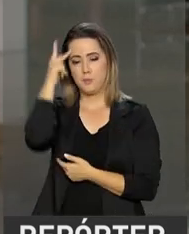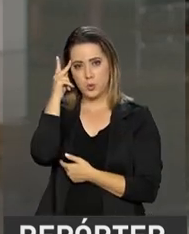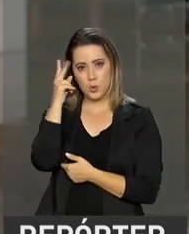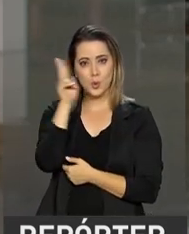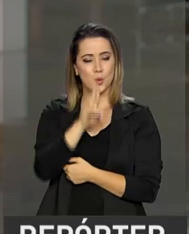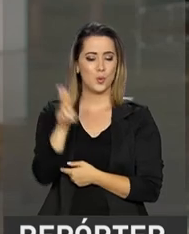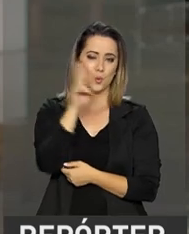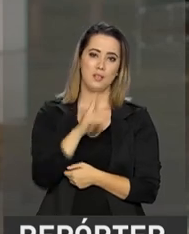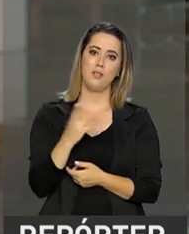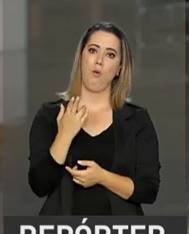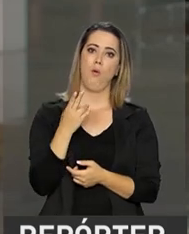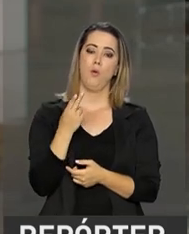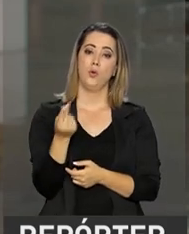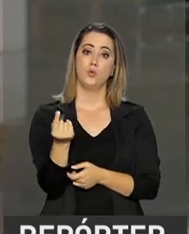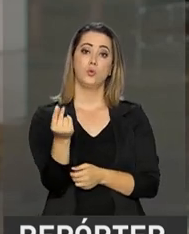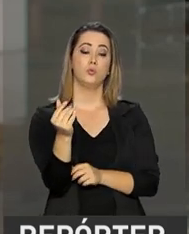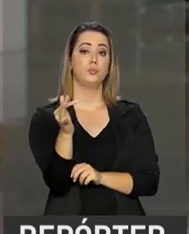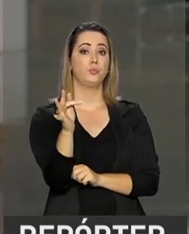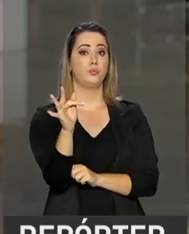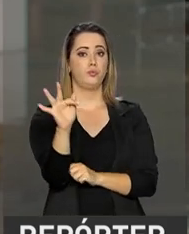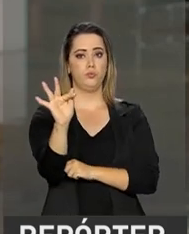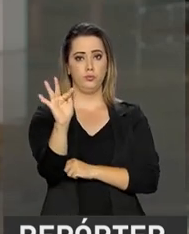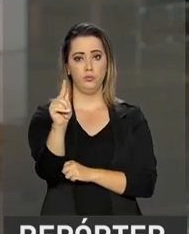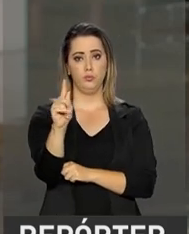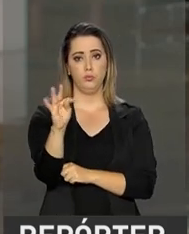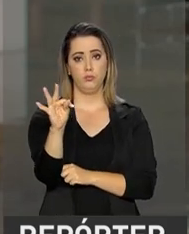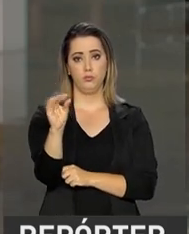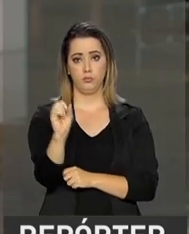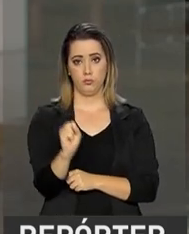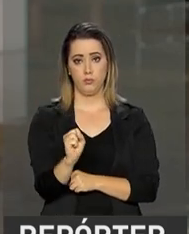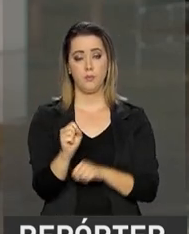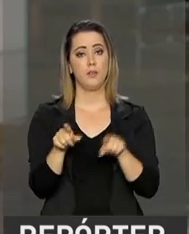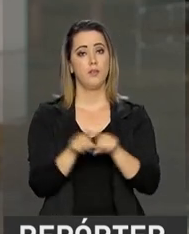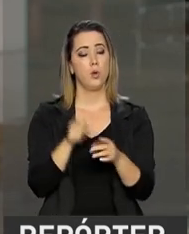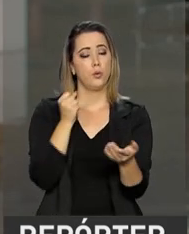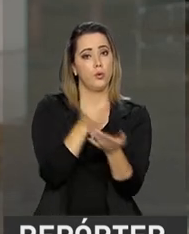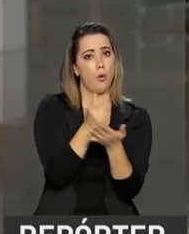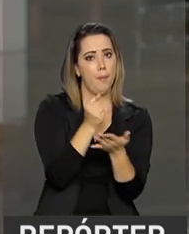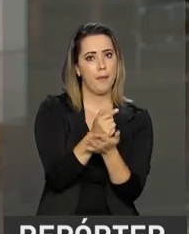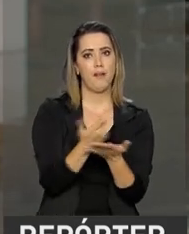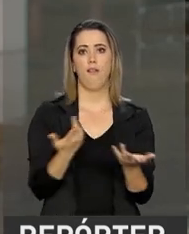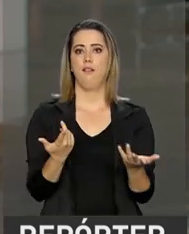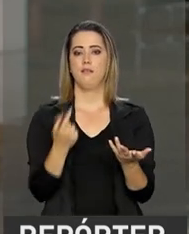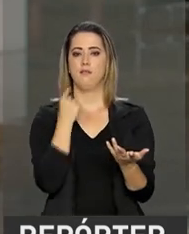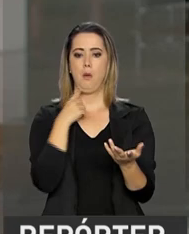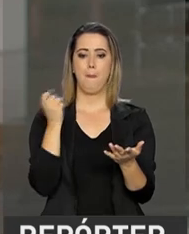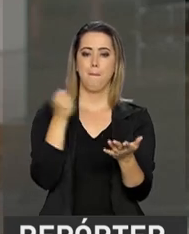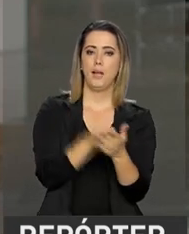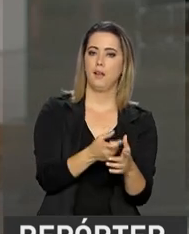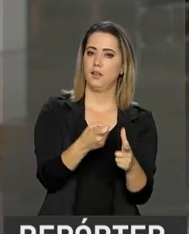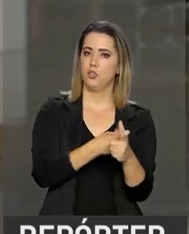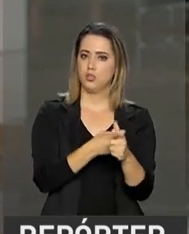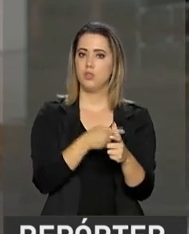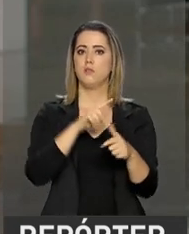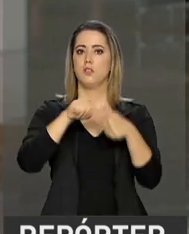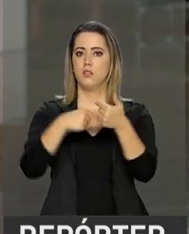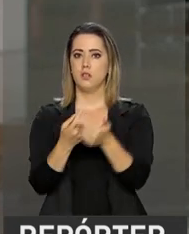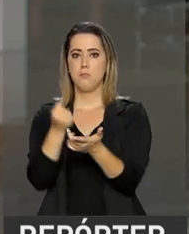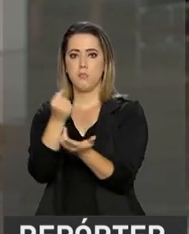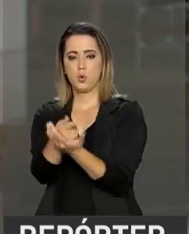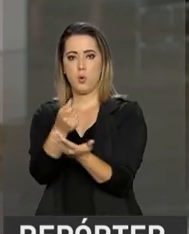utilizarão os recursos das contas inativas do fgts para primeiro saldar as suas dívidas e depois